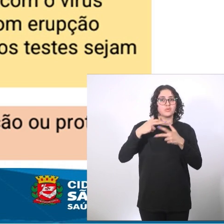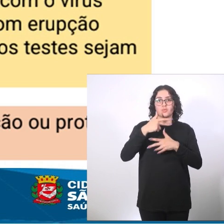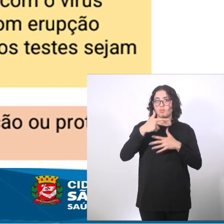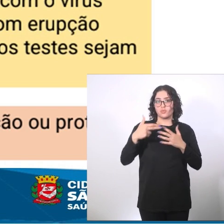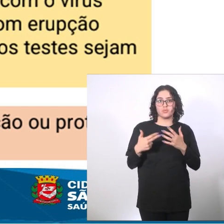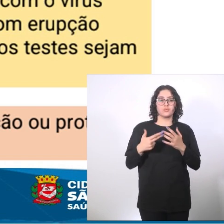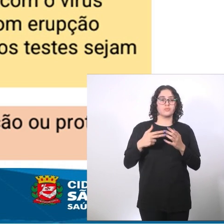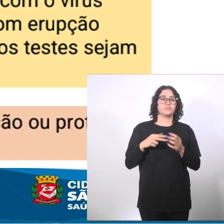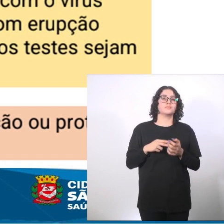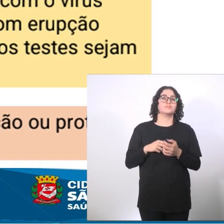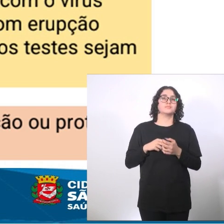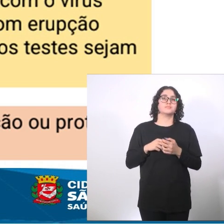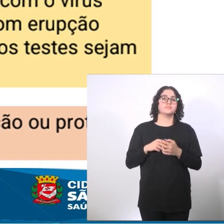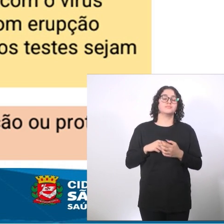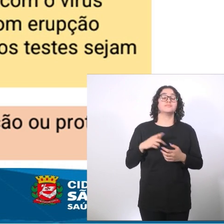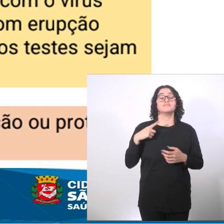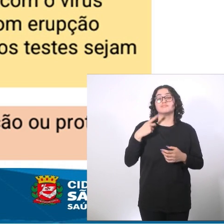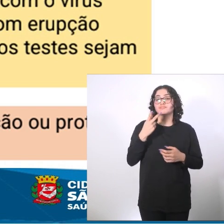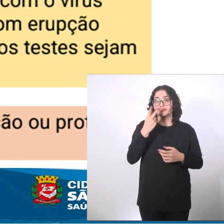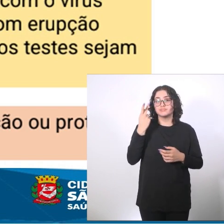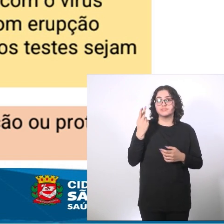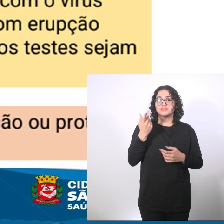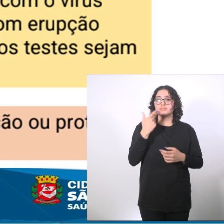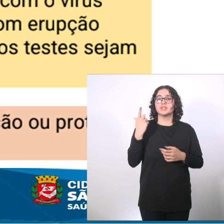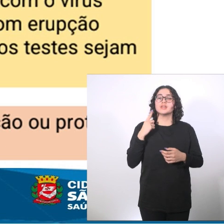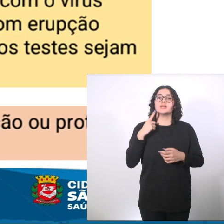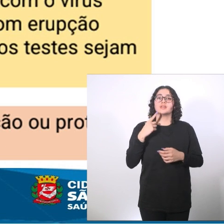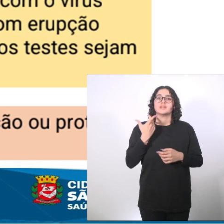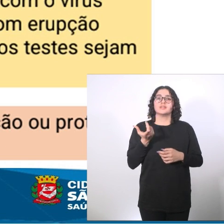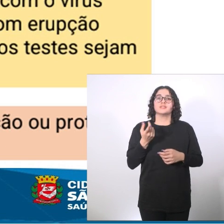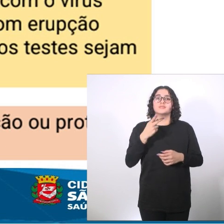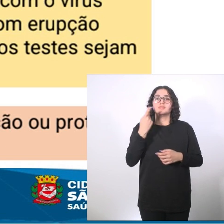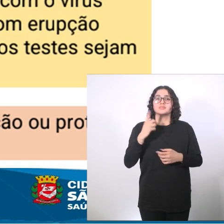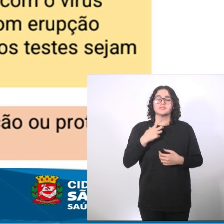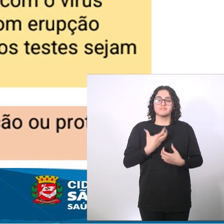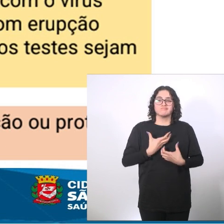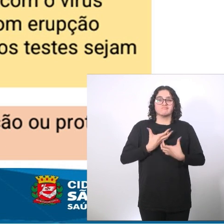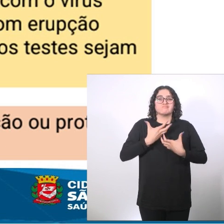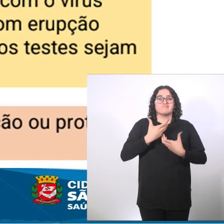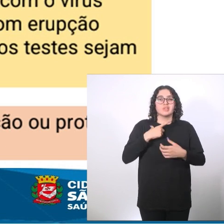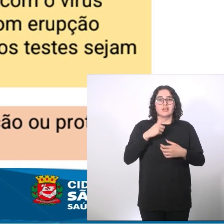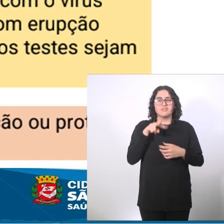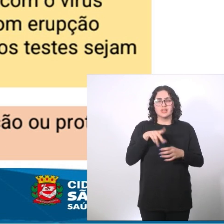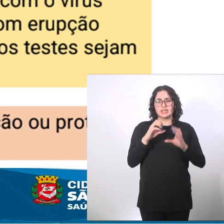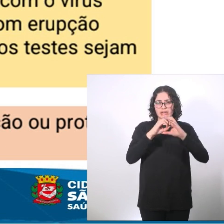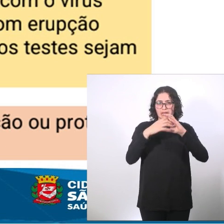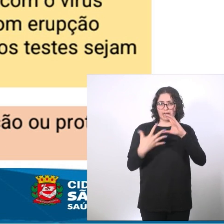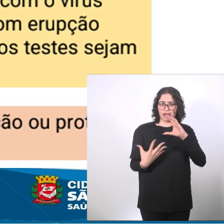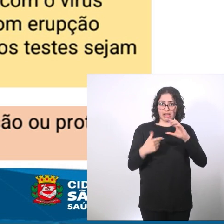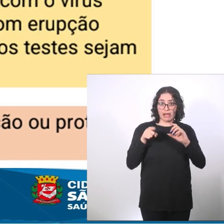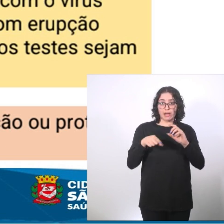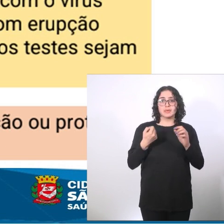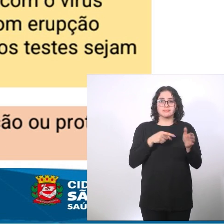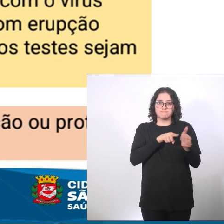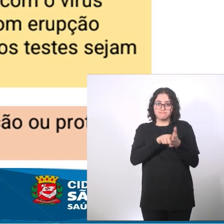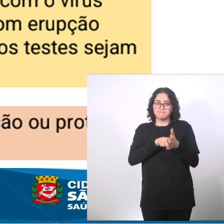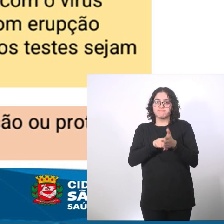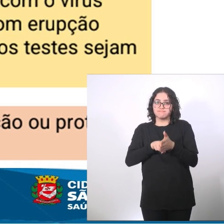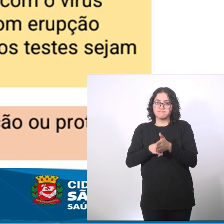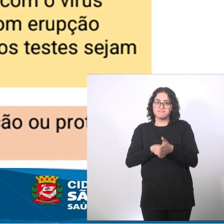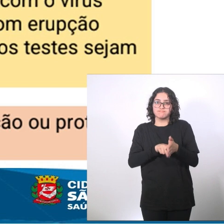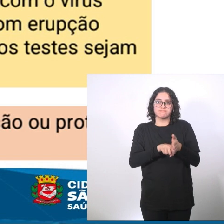agentes infecciosos, portanto, pacientes com erupção cutânea característica, têm que ser